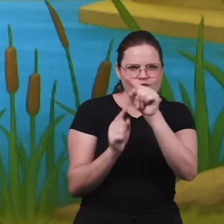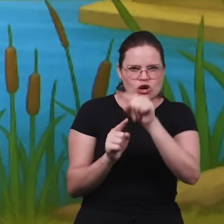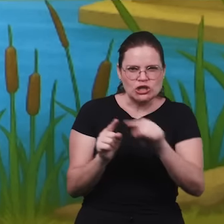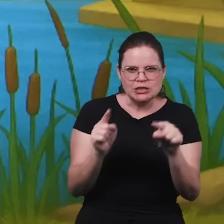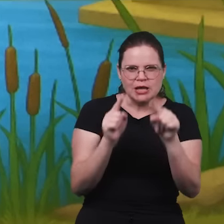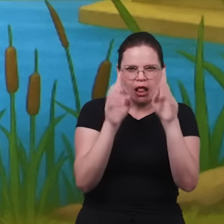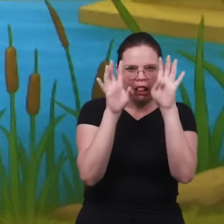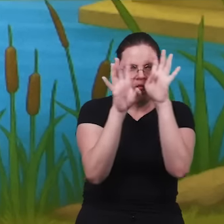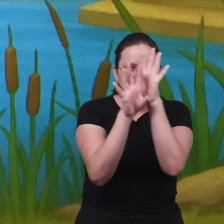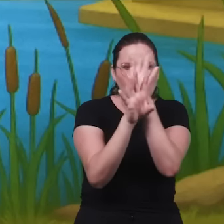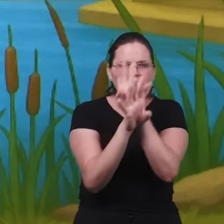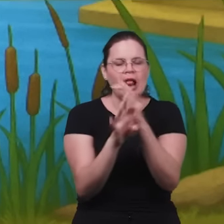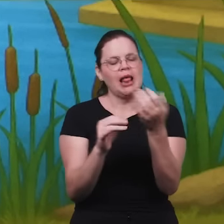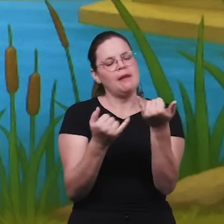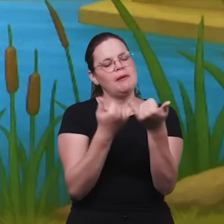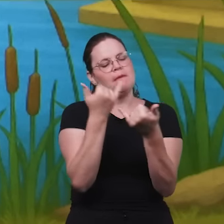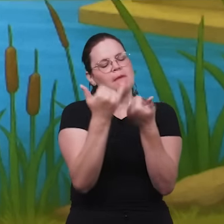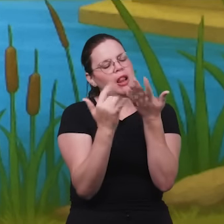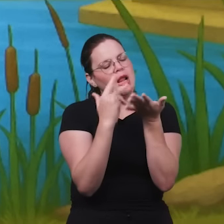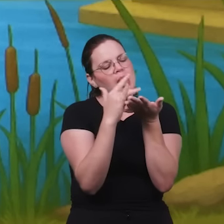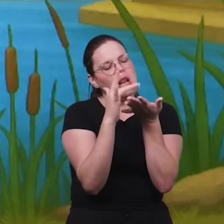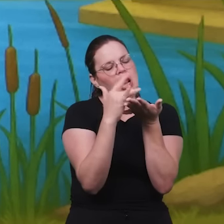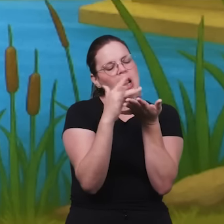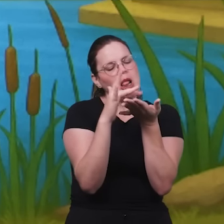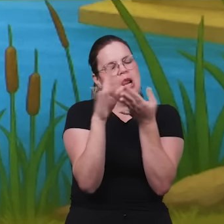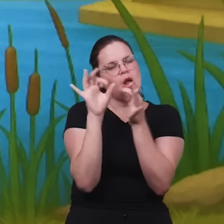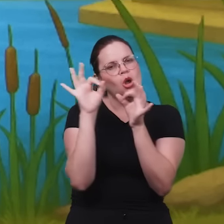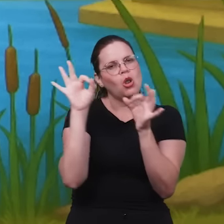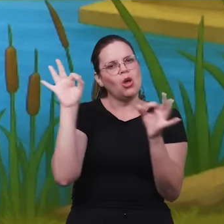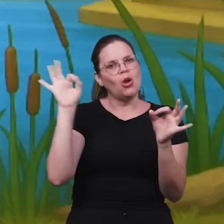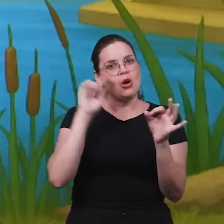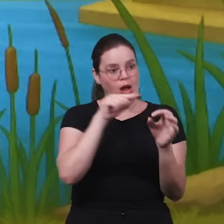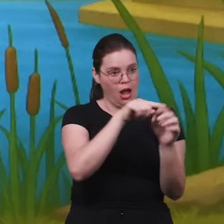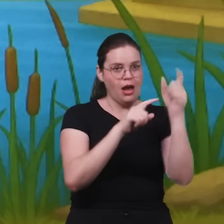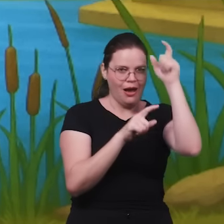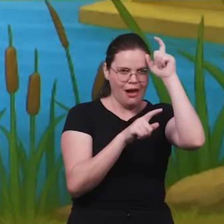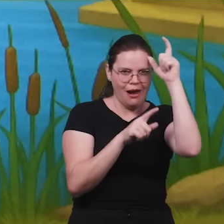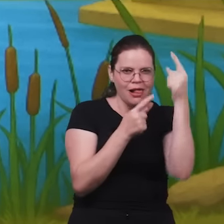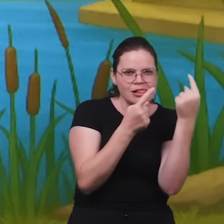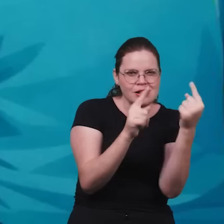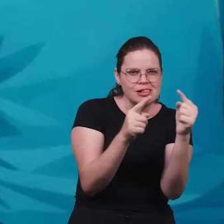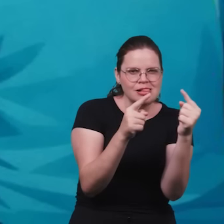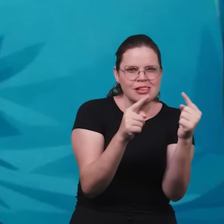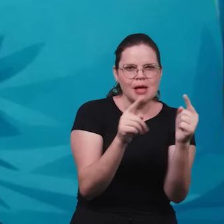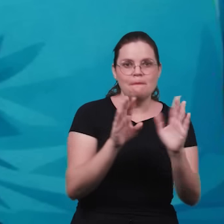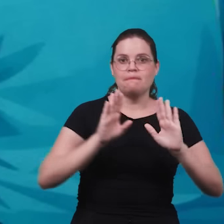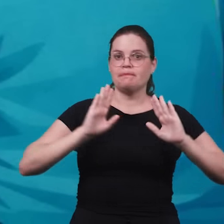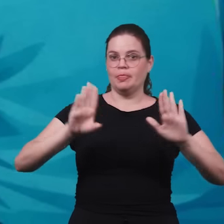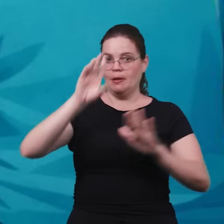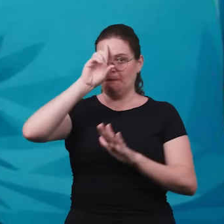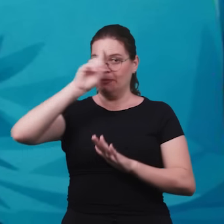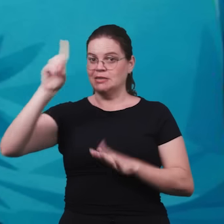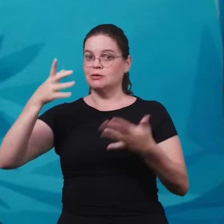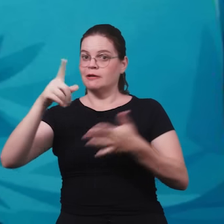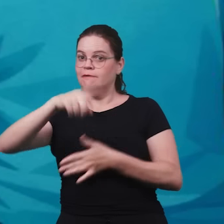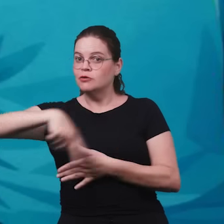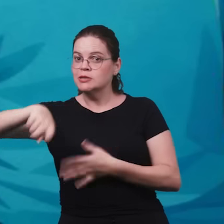se distraiam, se afastem de Jesus. Mas Deus quer vocês como